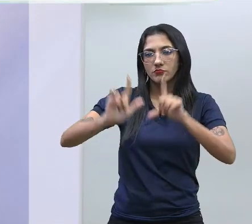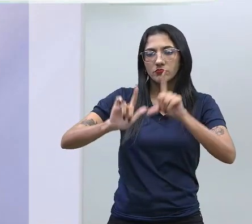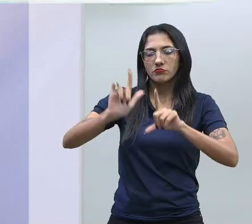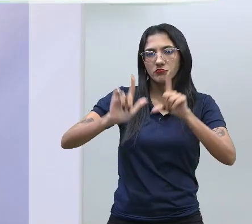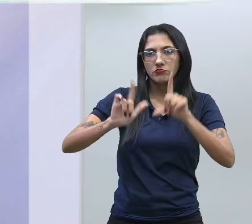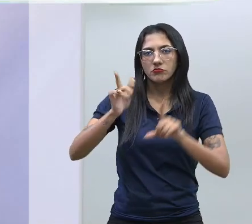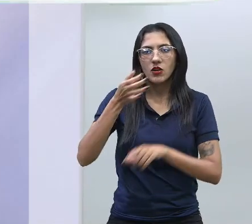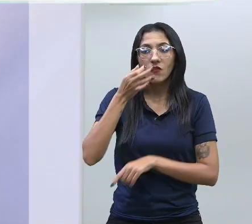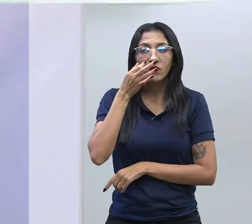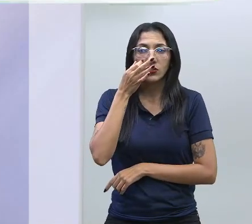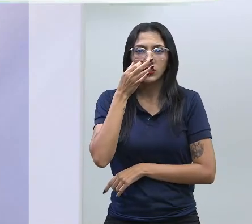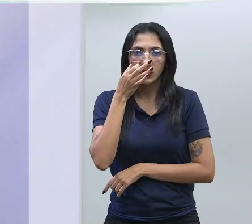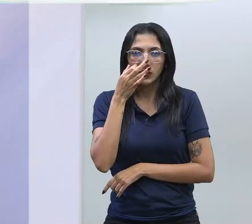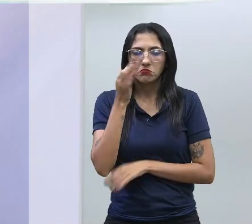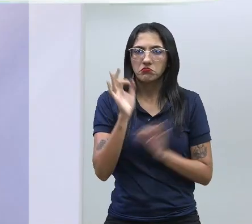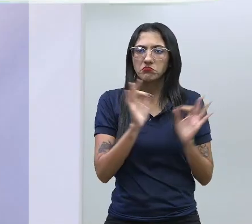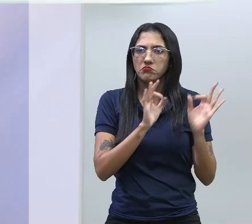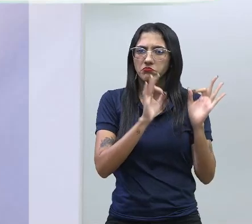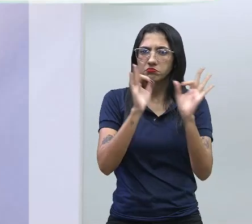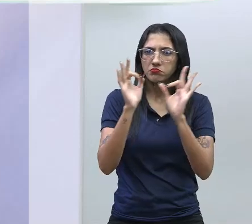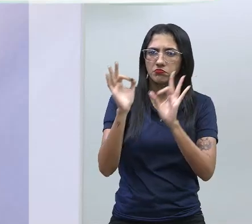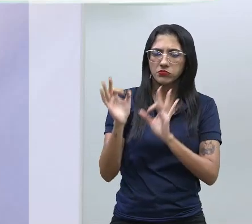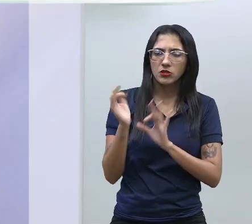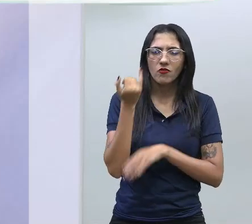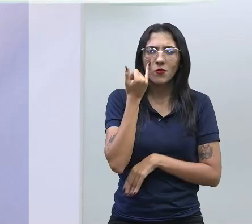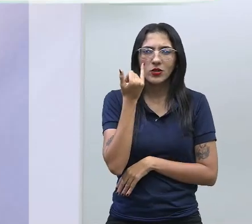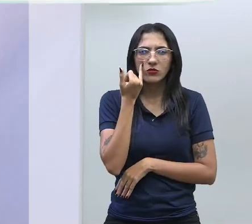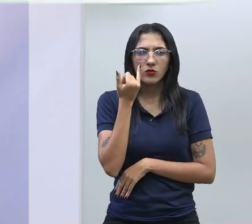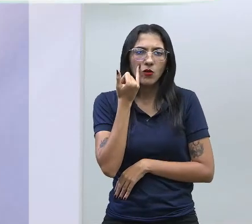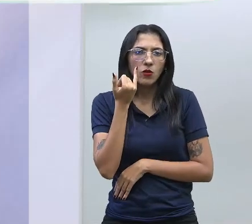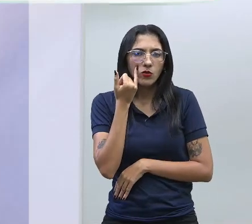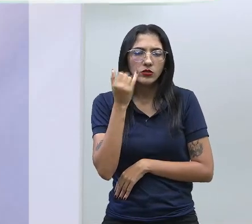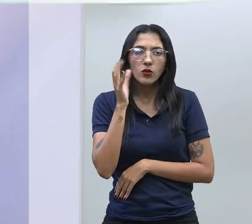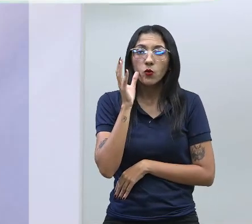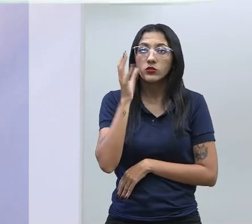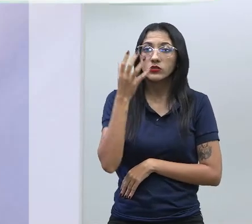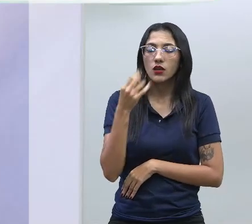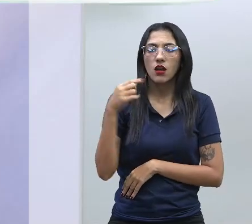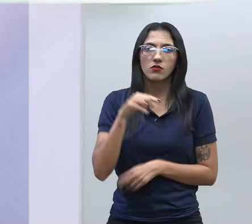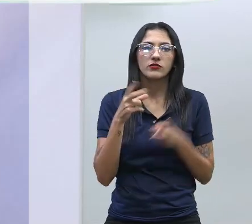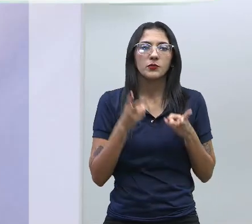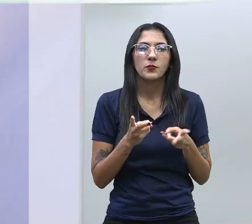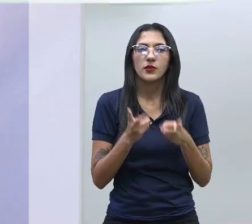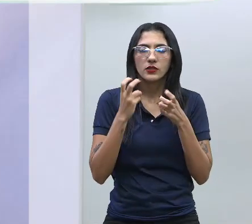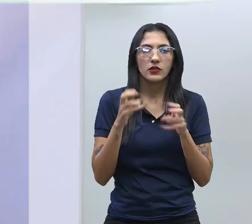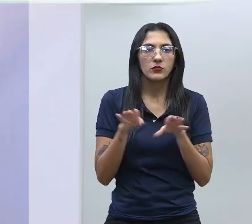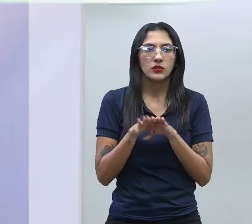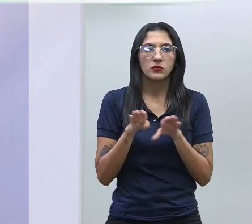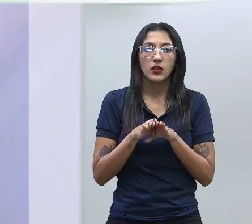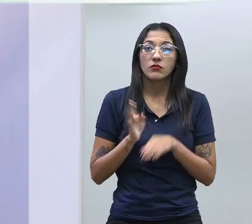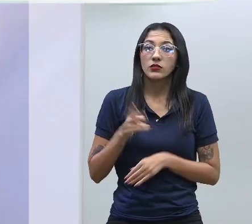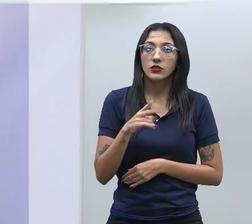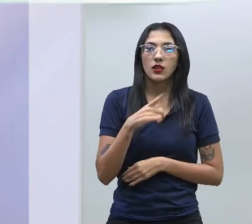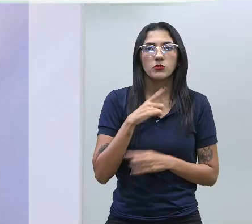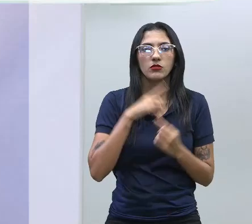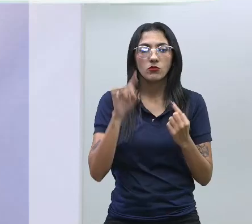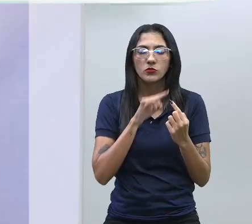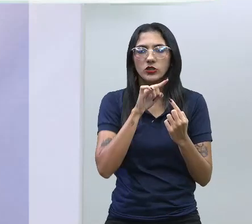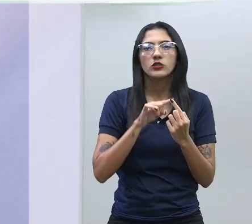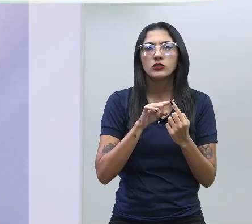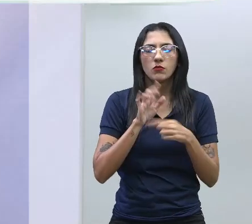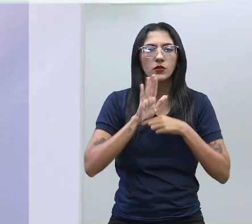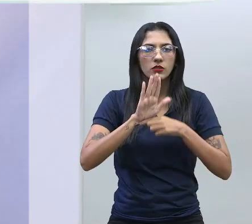canais de televisão, que traz as notícias mais recentes, e vocês observam que são todas objetivas,